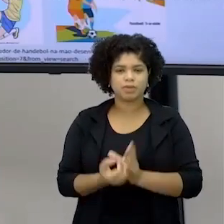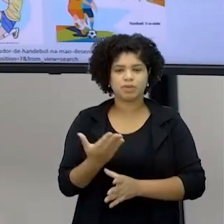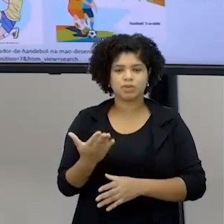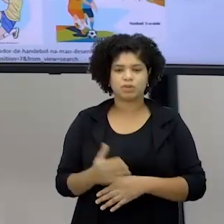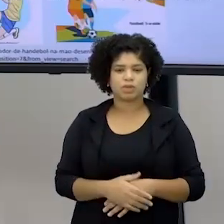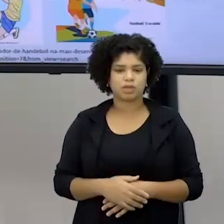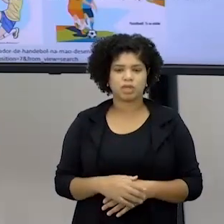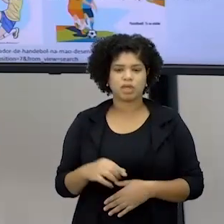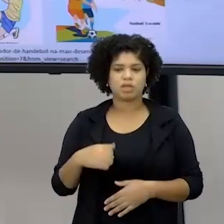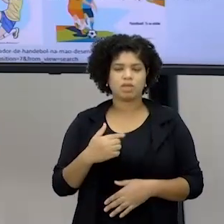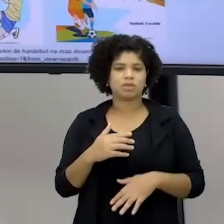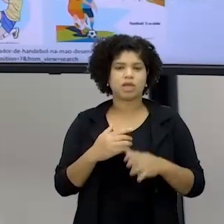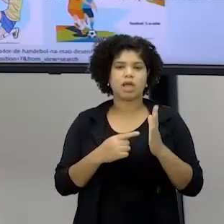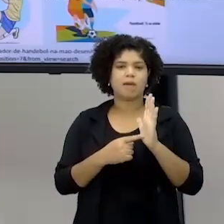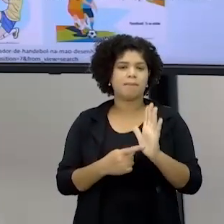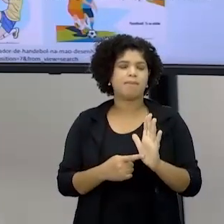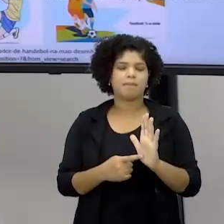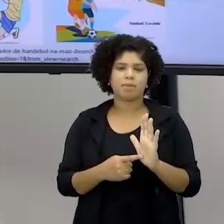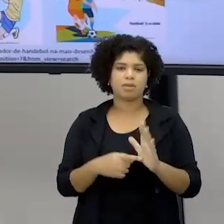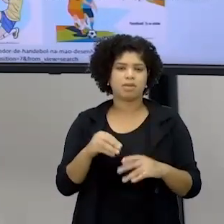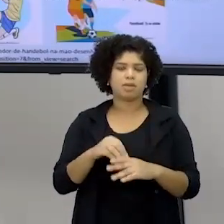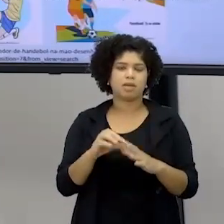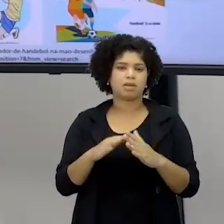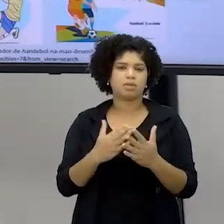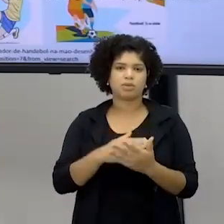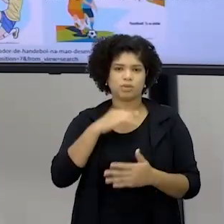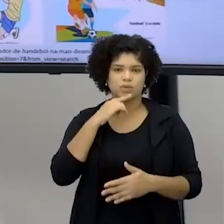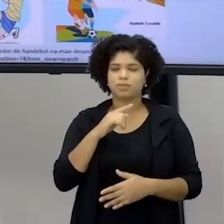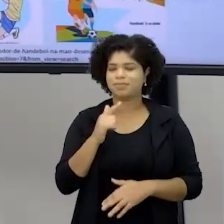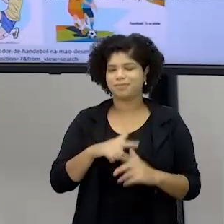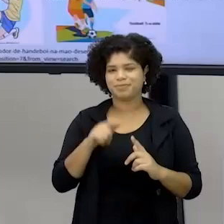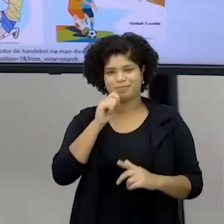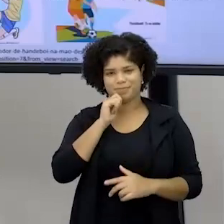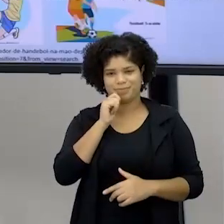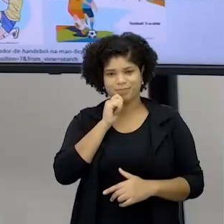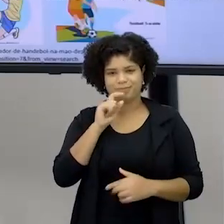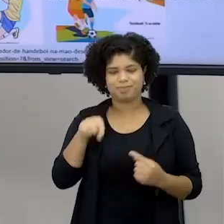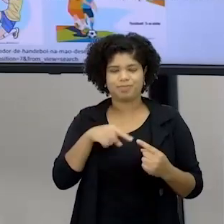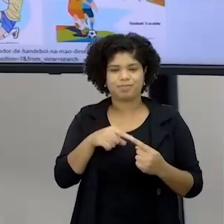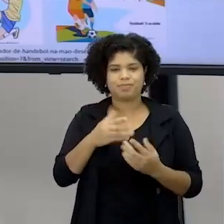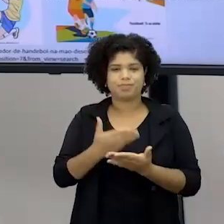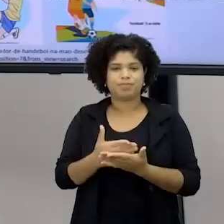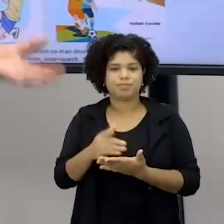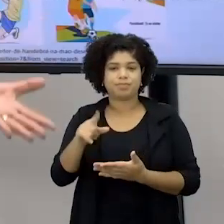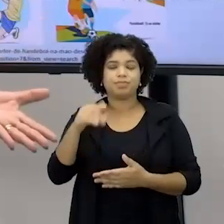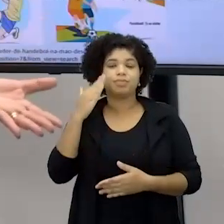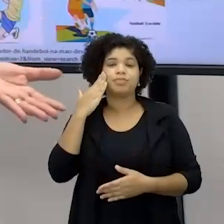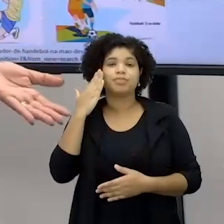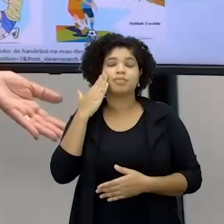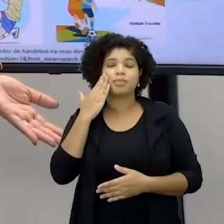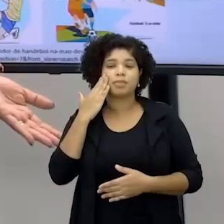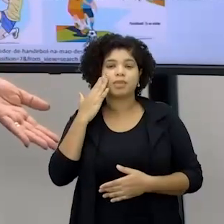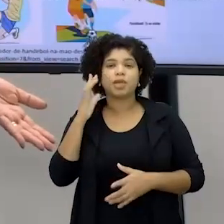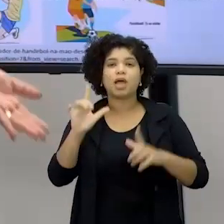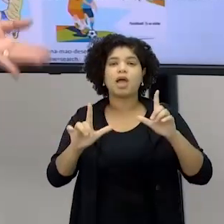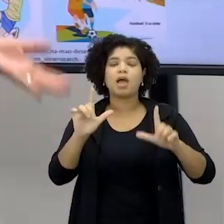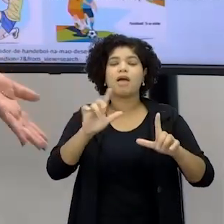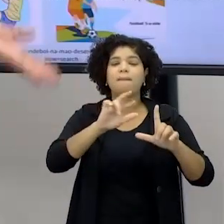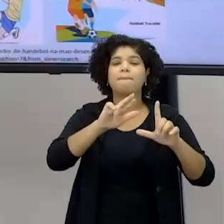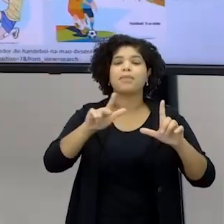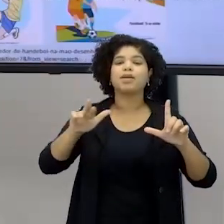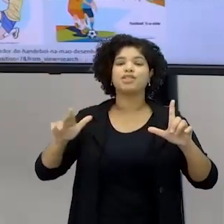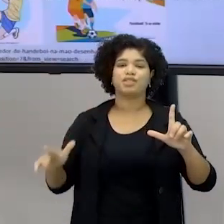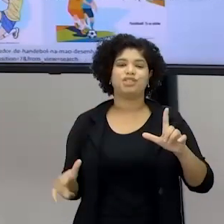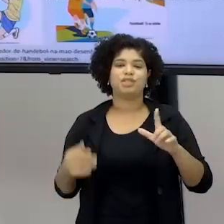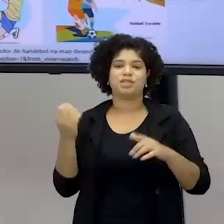não consegue fazer representação na escola, não tem problema. O nosso estudo é em relação ao que a mídia representa